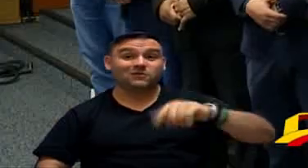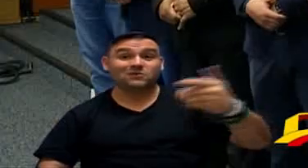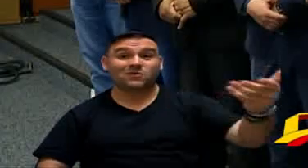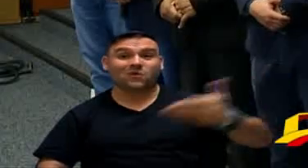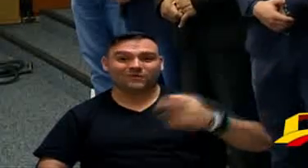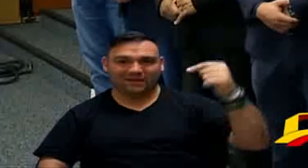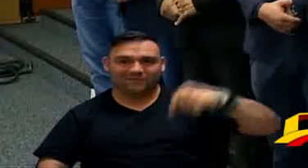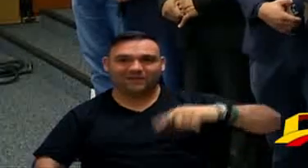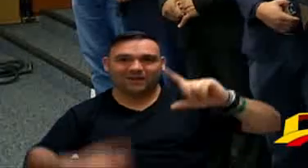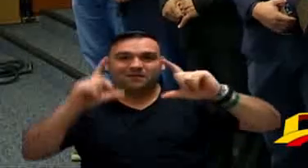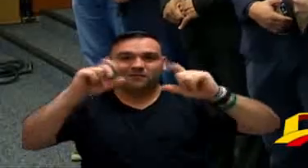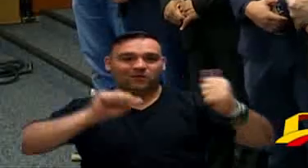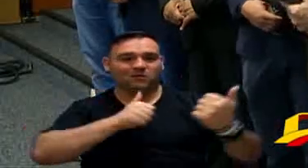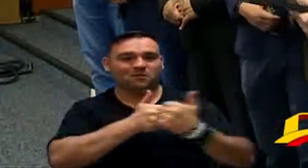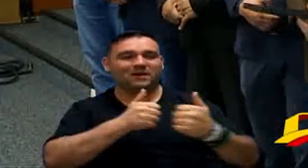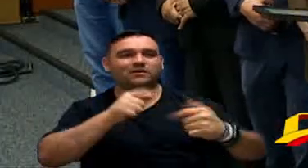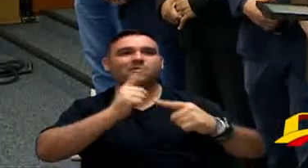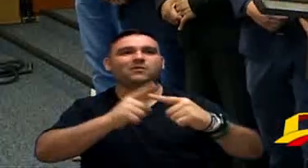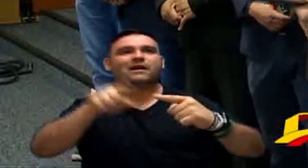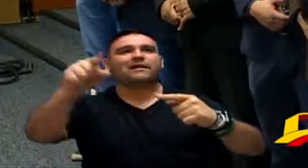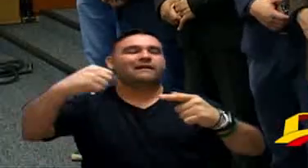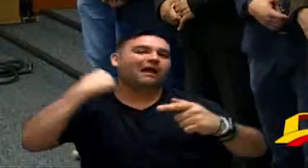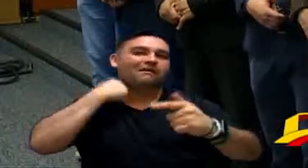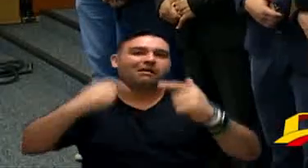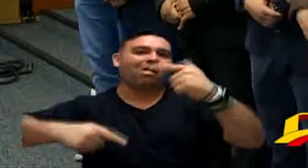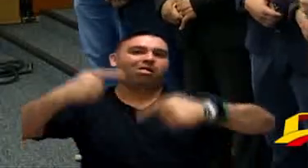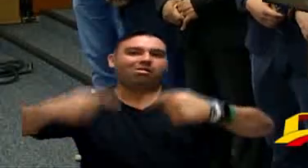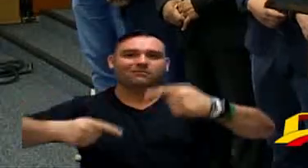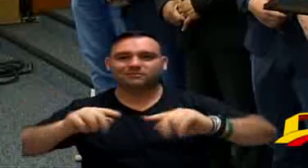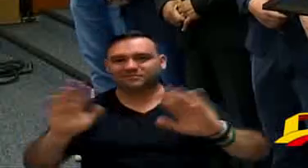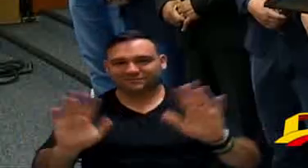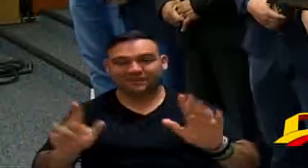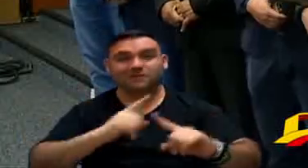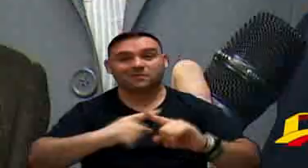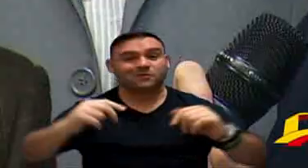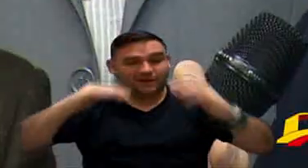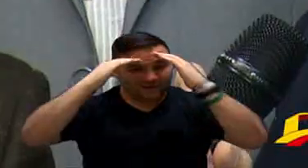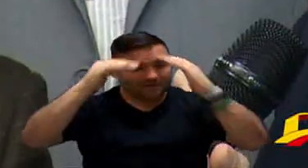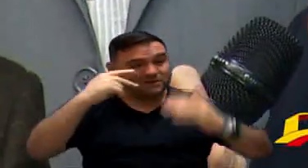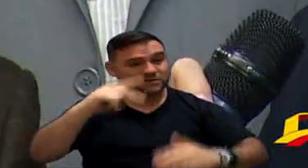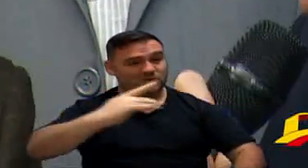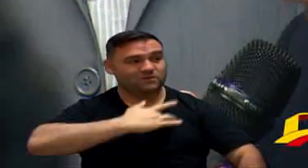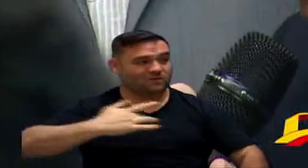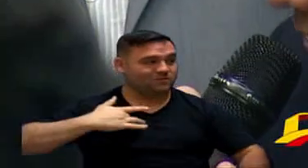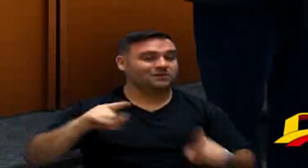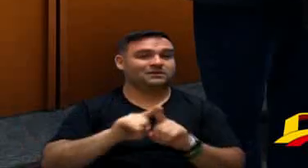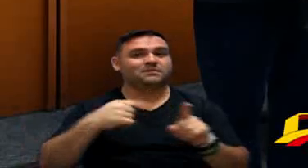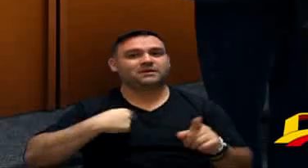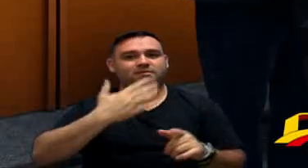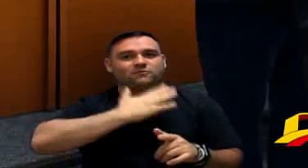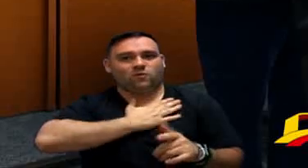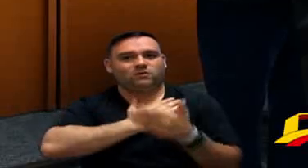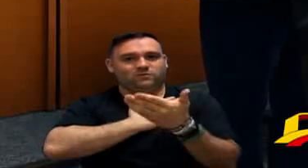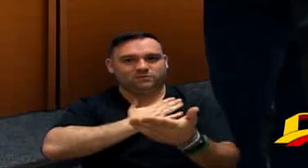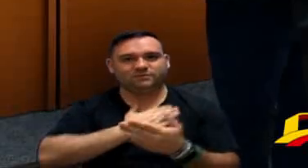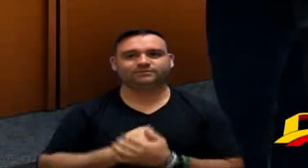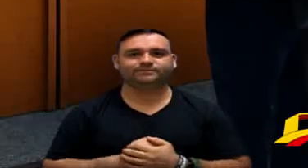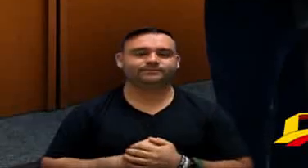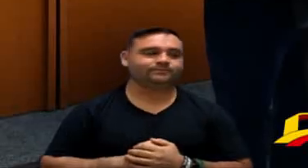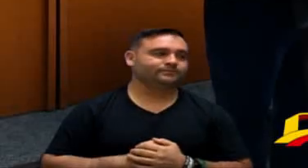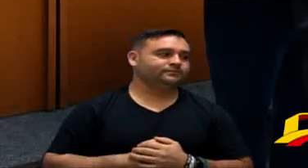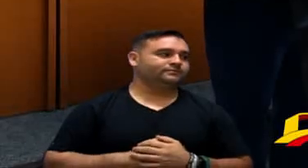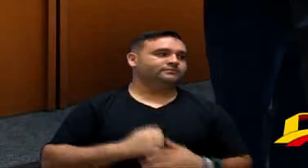convida para vir aqui para perto da gente sair de uma situação estressante é por respeito a saúde de vossa excelência pelo carinho que eu tenho vossa excelência